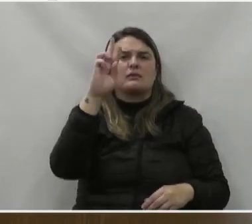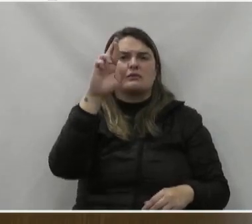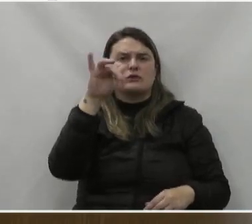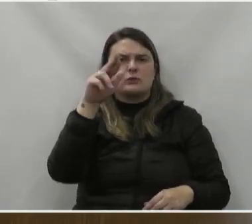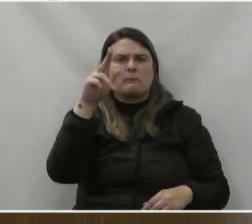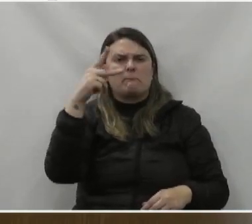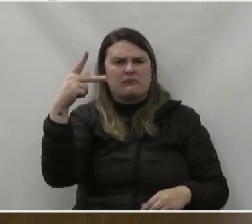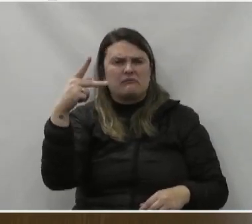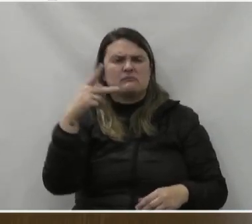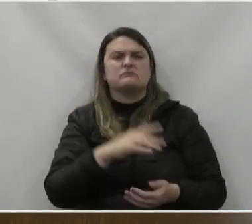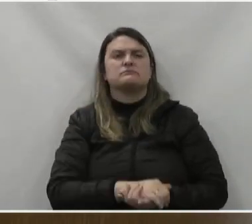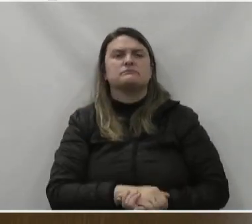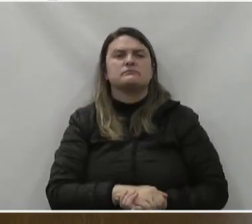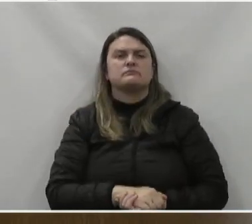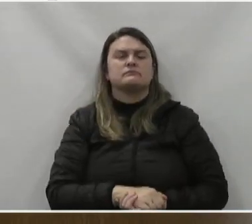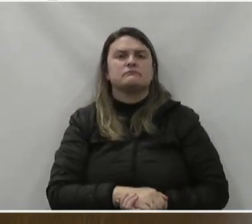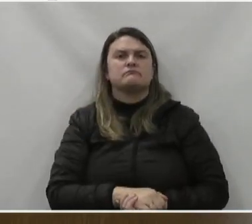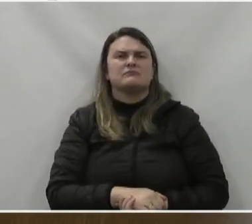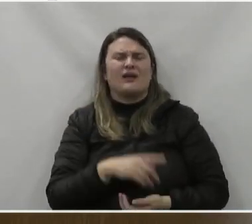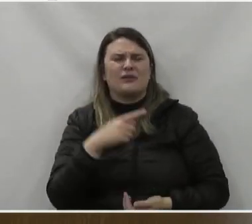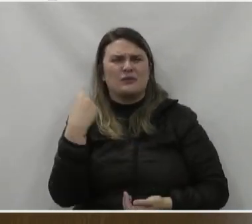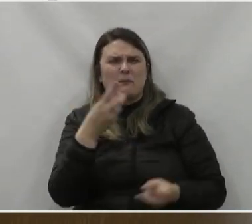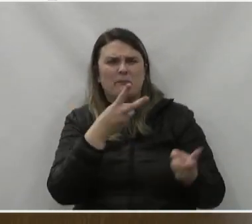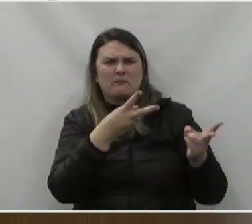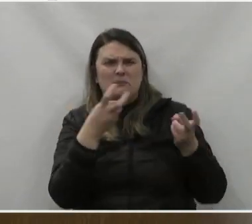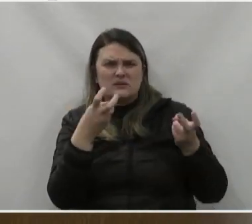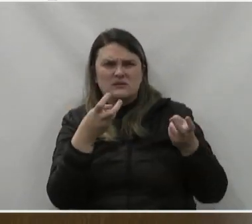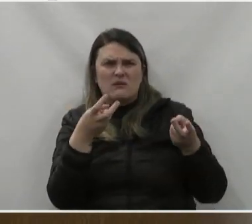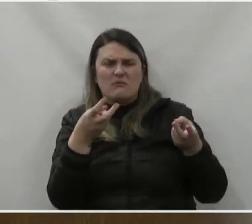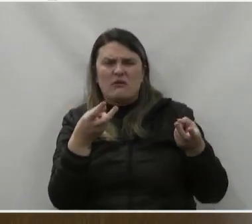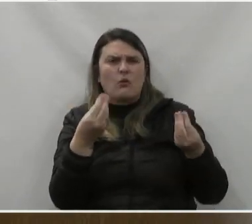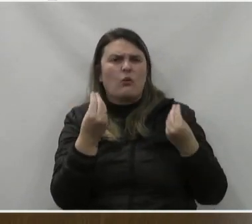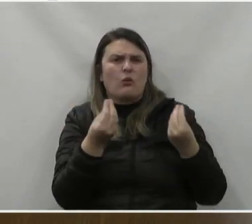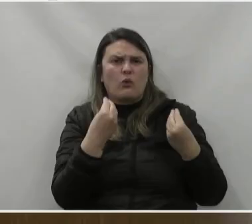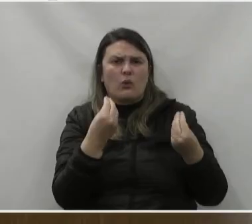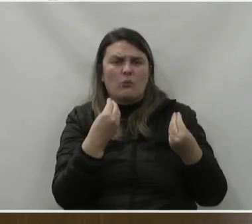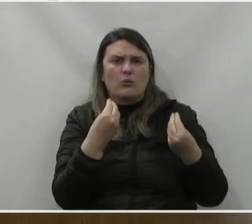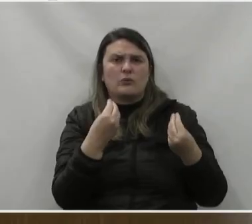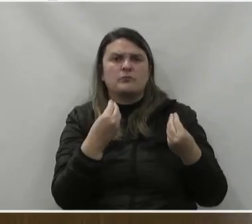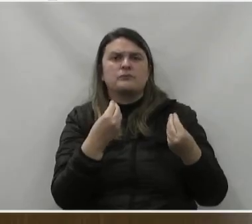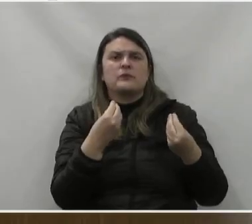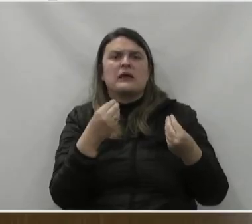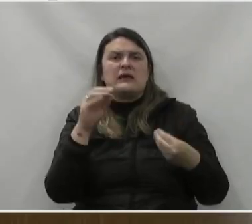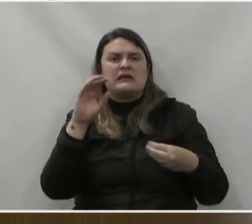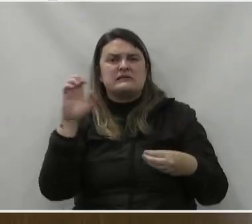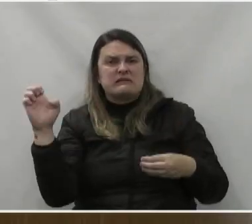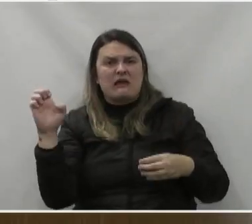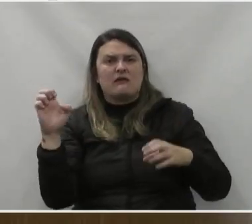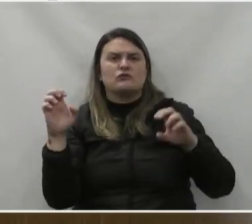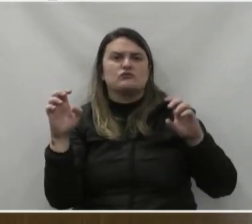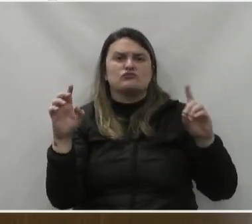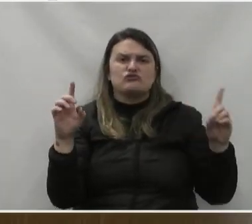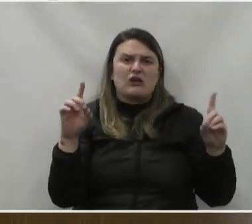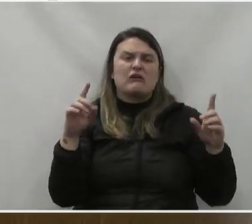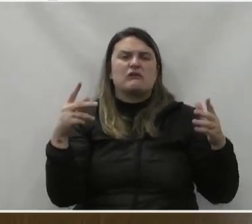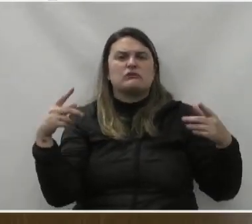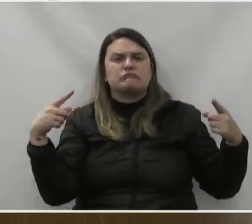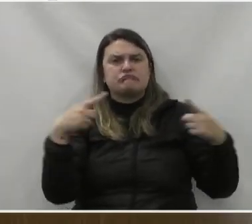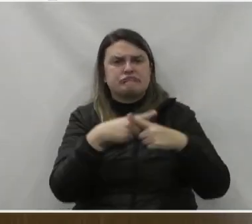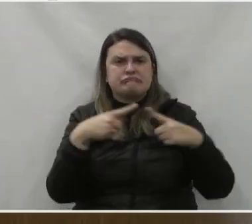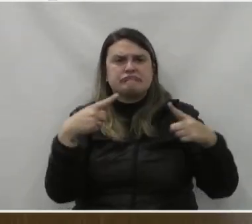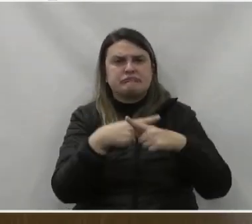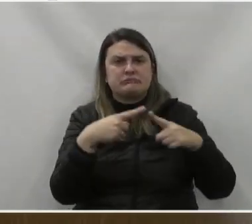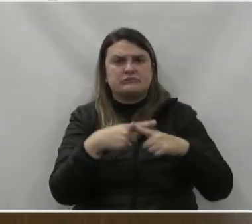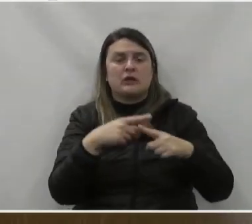discussão. A que ponto estamos chegando? A extrema-direita, a extrema-esquerda, aí que está o perigo. Tudo que